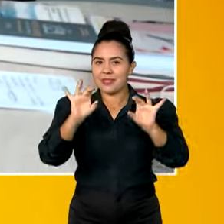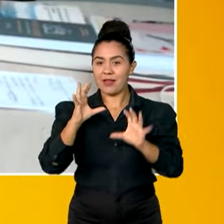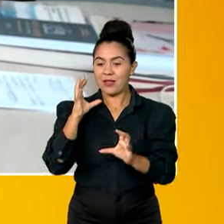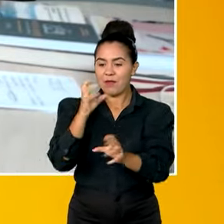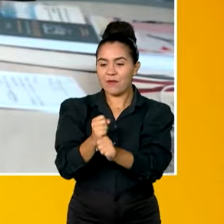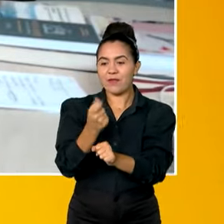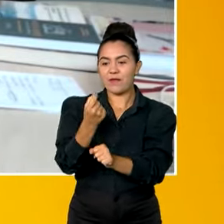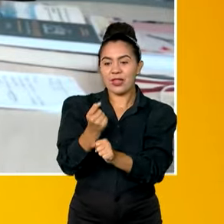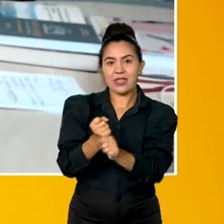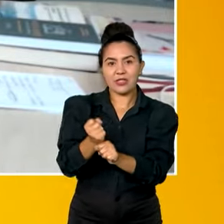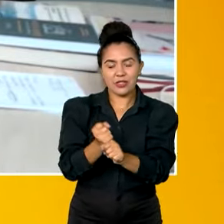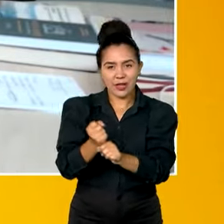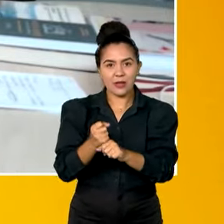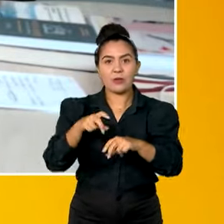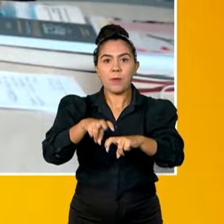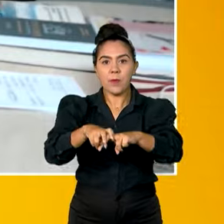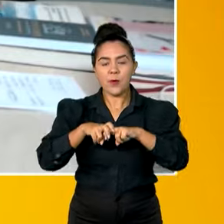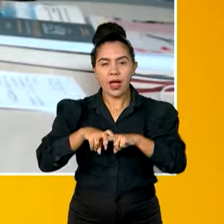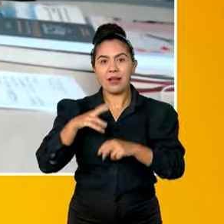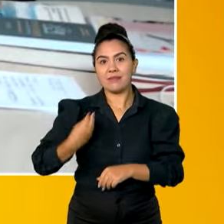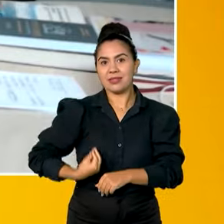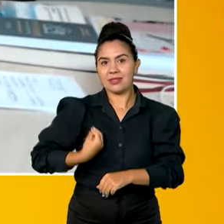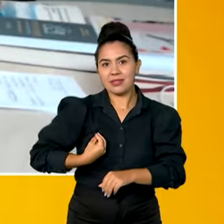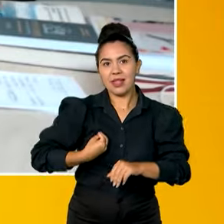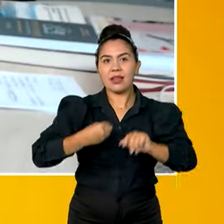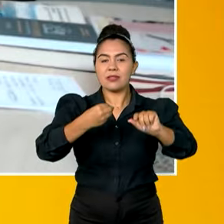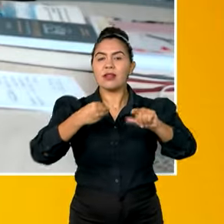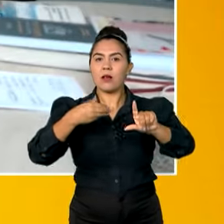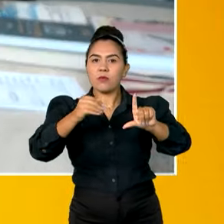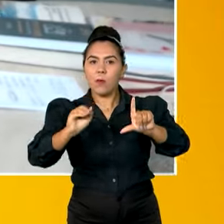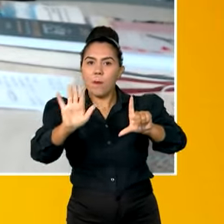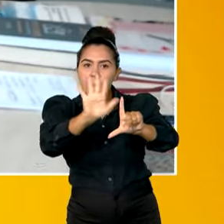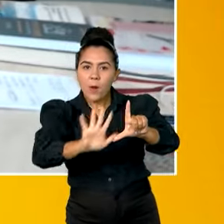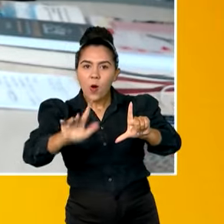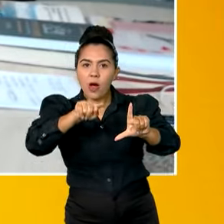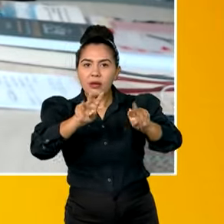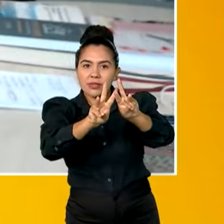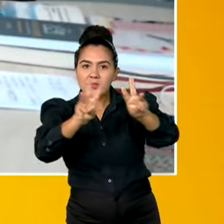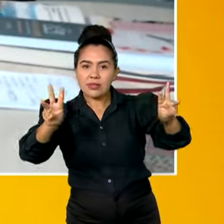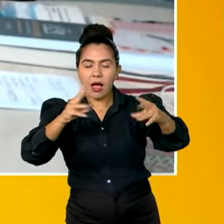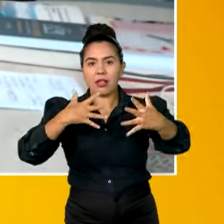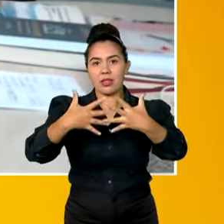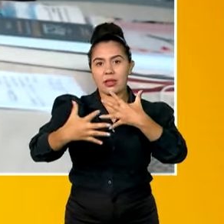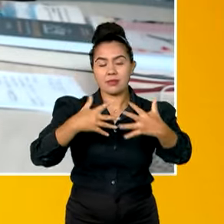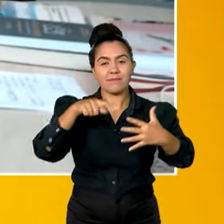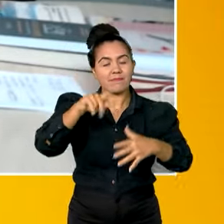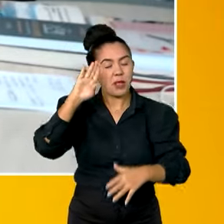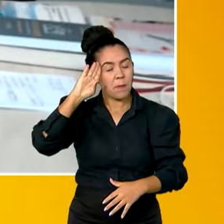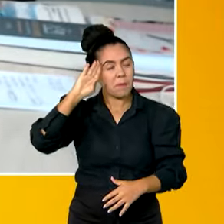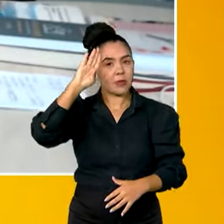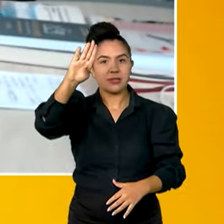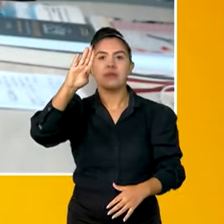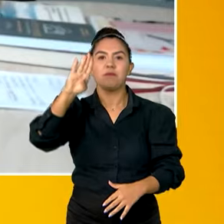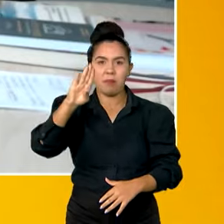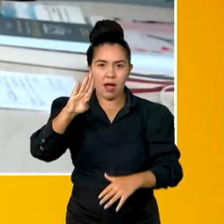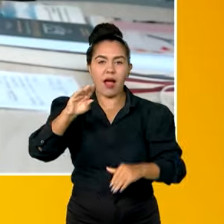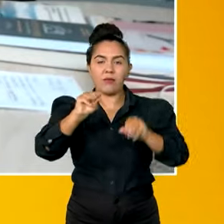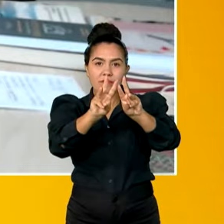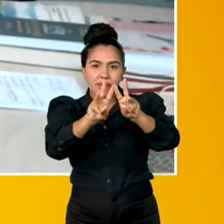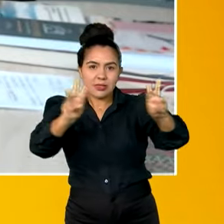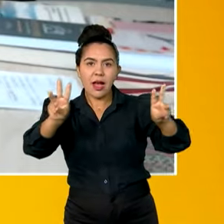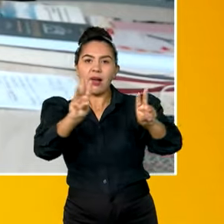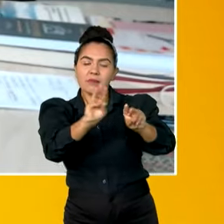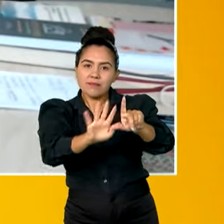da existência do Portal da Transparência, que é aí, né, uma das principais ferramentas de transparência, a principal ferramenta de